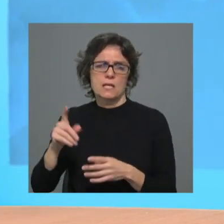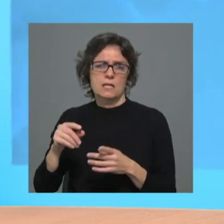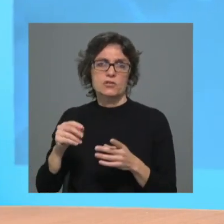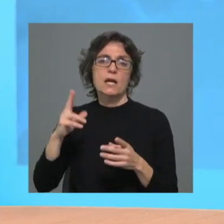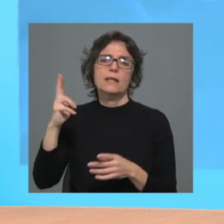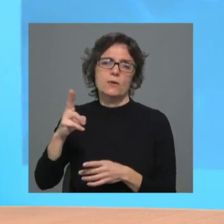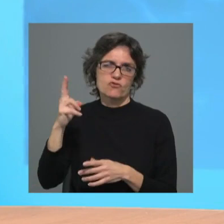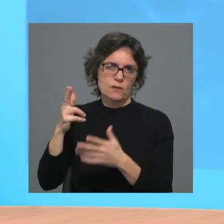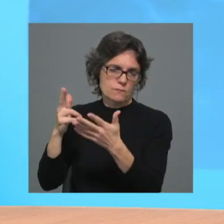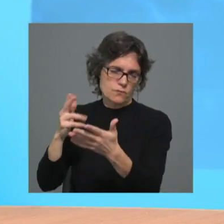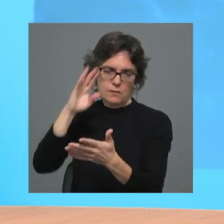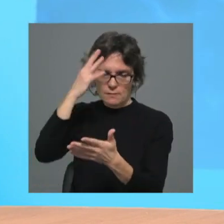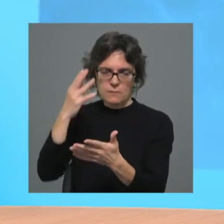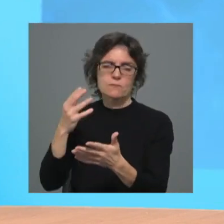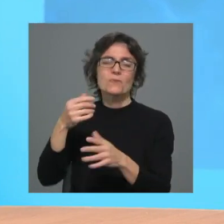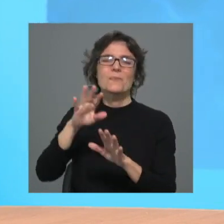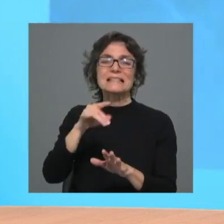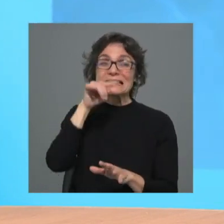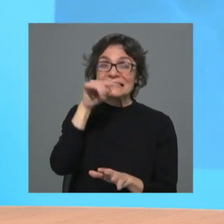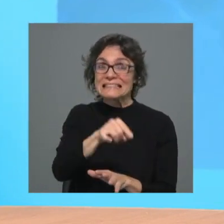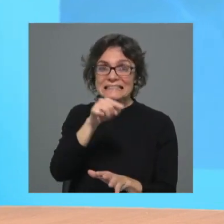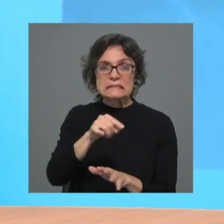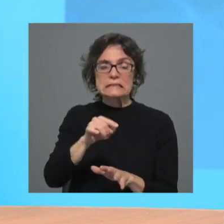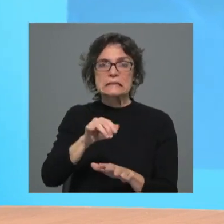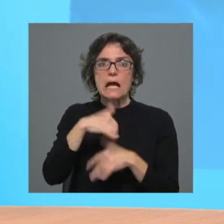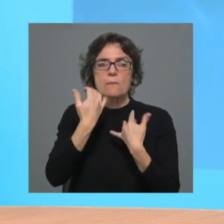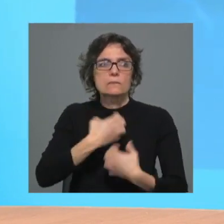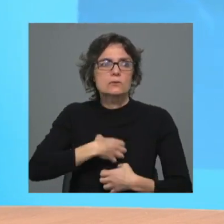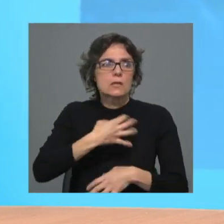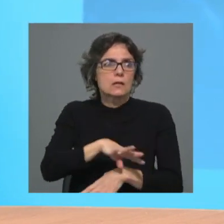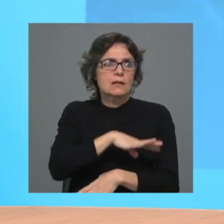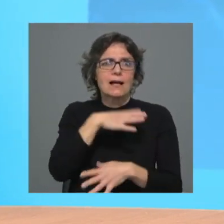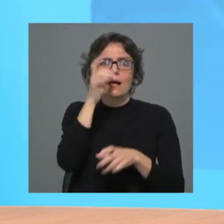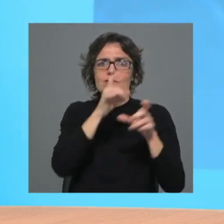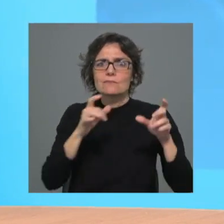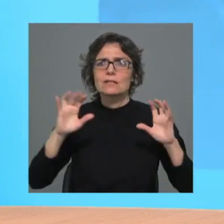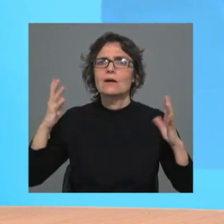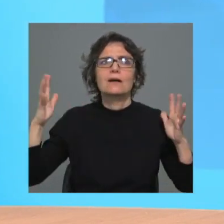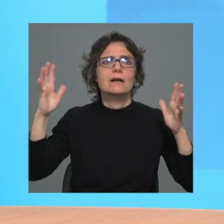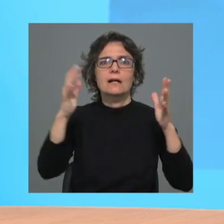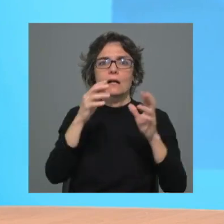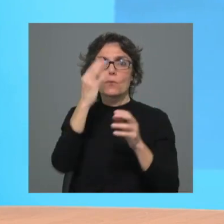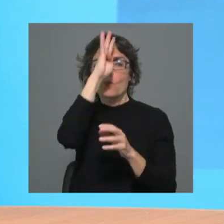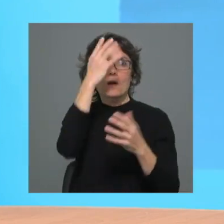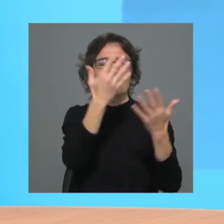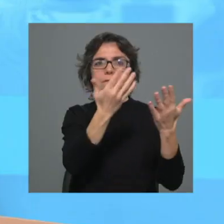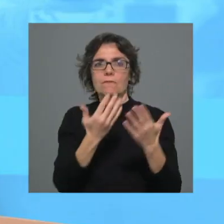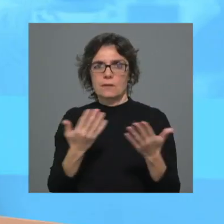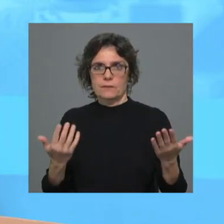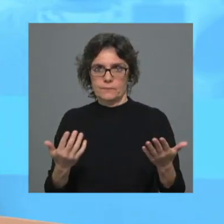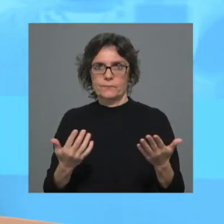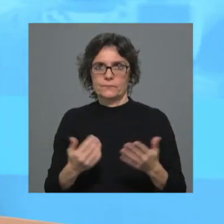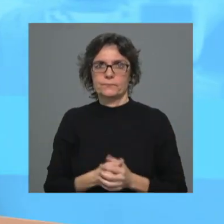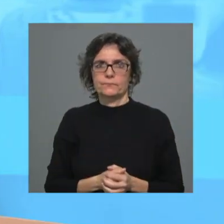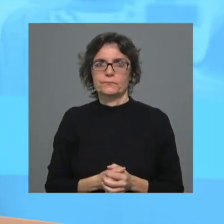contexto específico que tem, em que se sentiu mais a emoção da população por acolher o Papa Francisco.